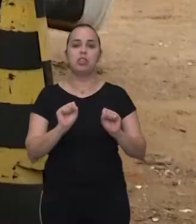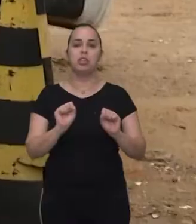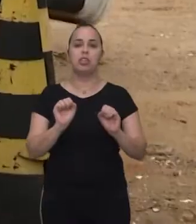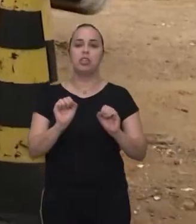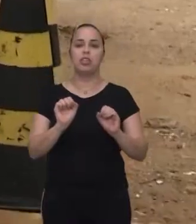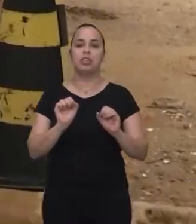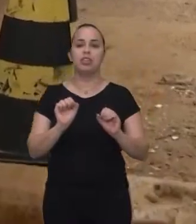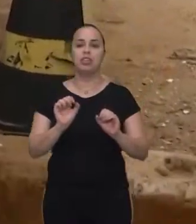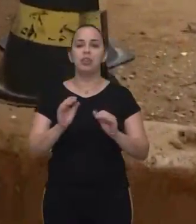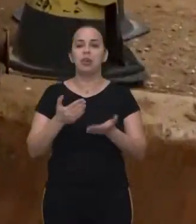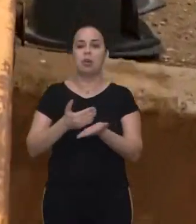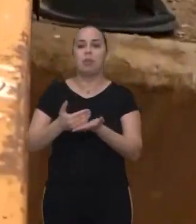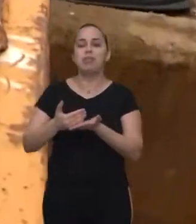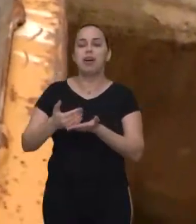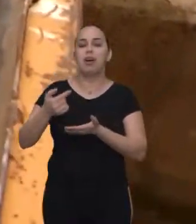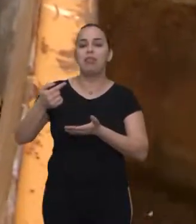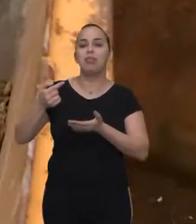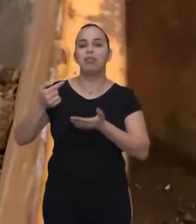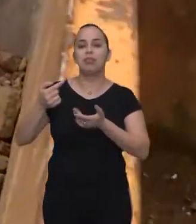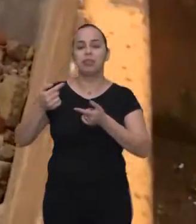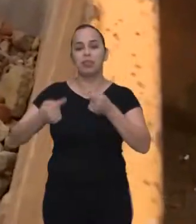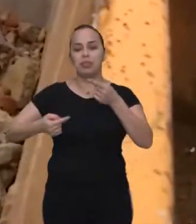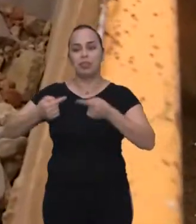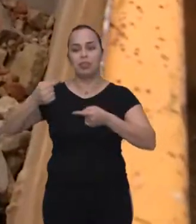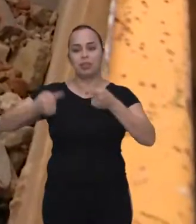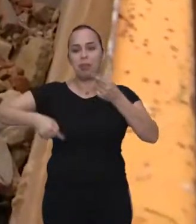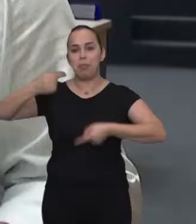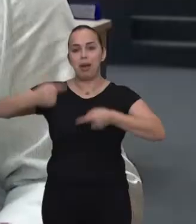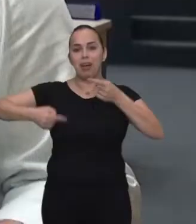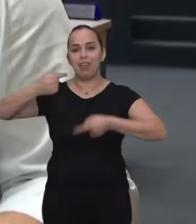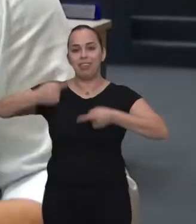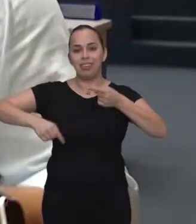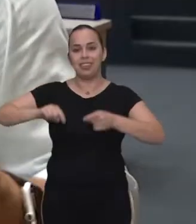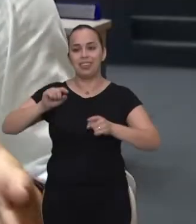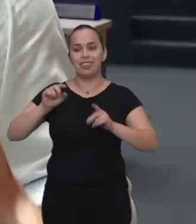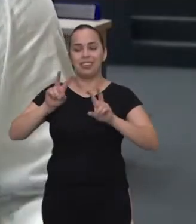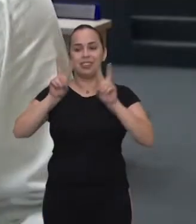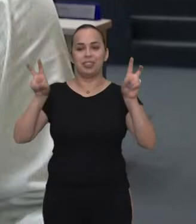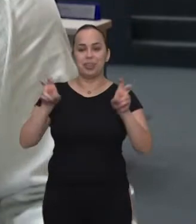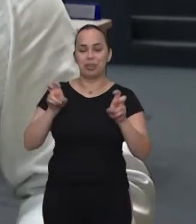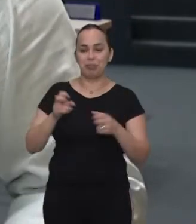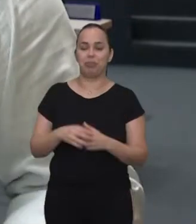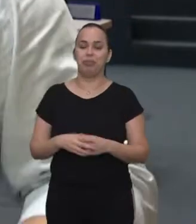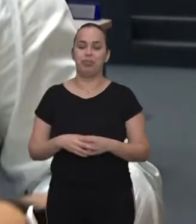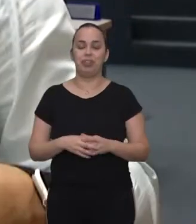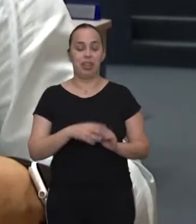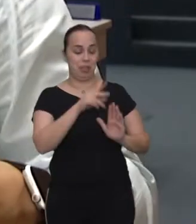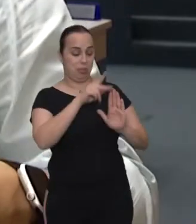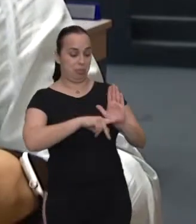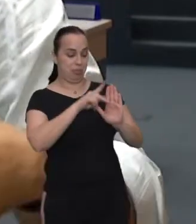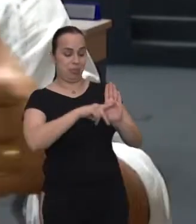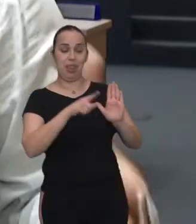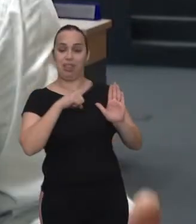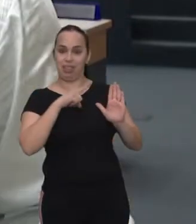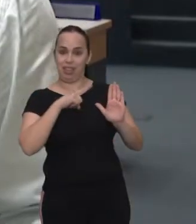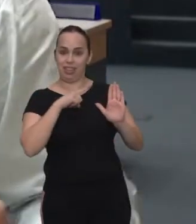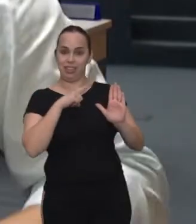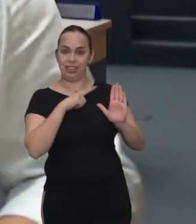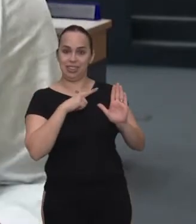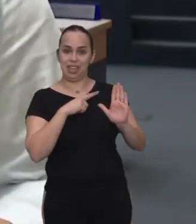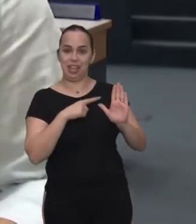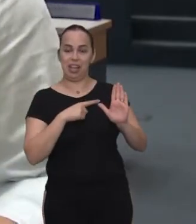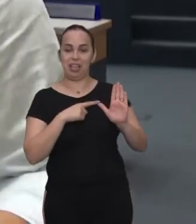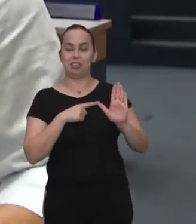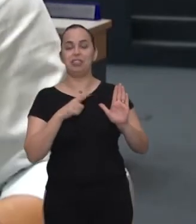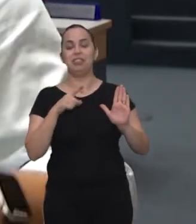da câmara pode ampliar o debate sobre o tema com a população existem alguns projetos aqui que estão